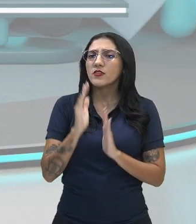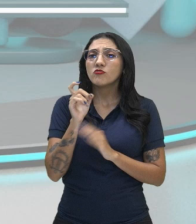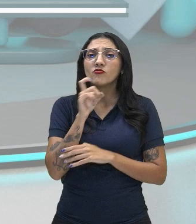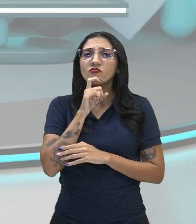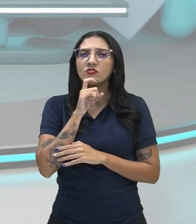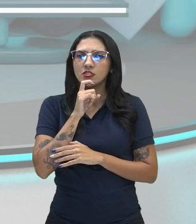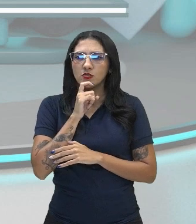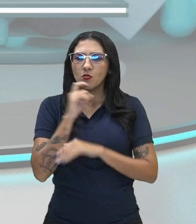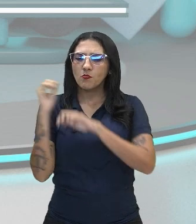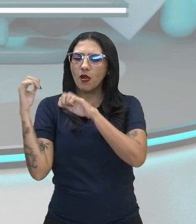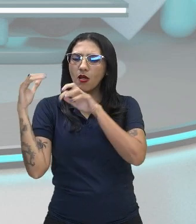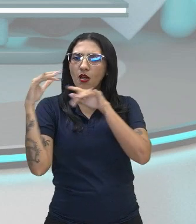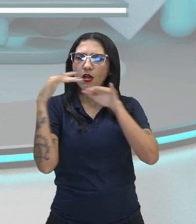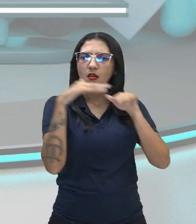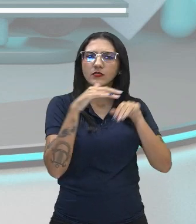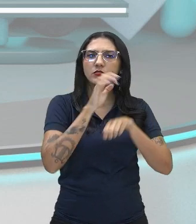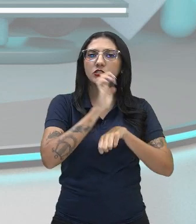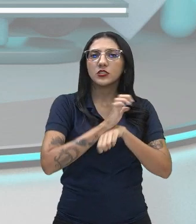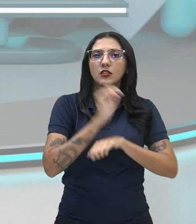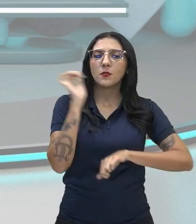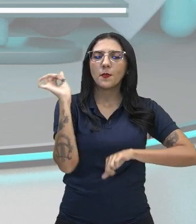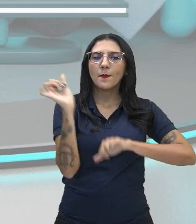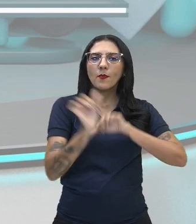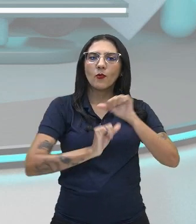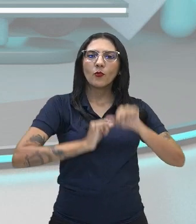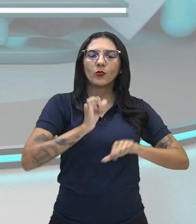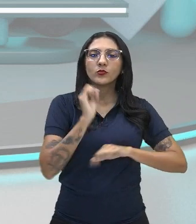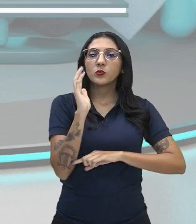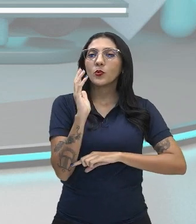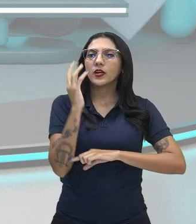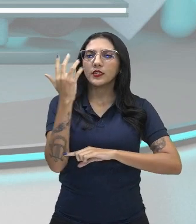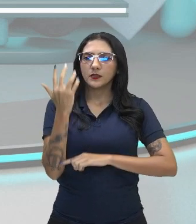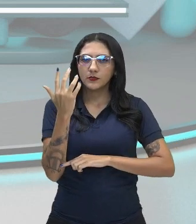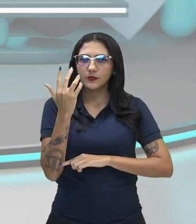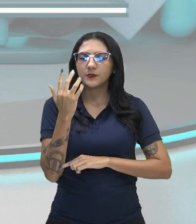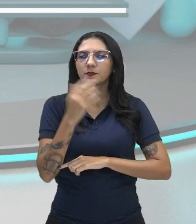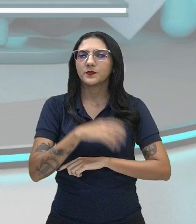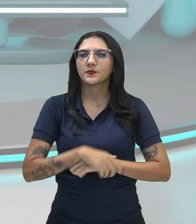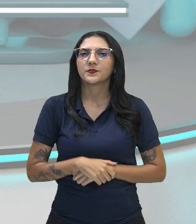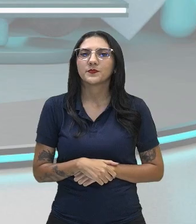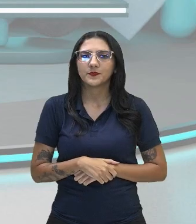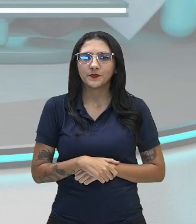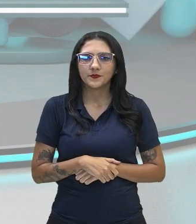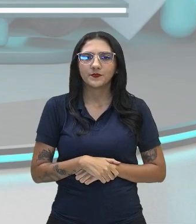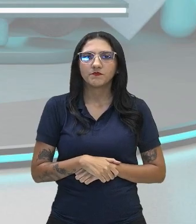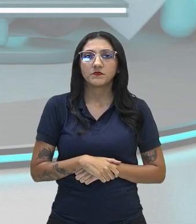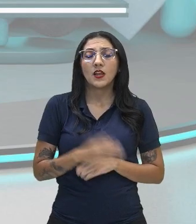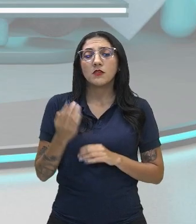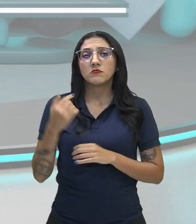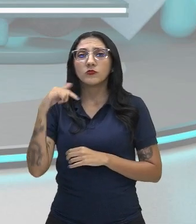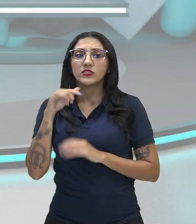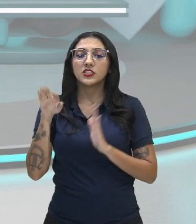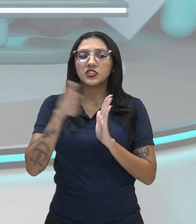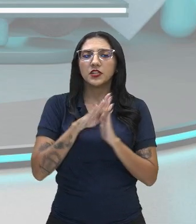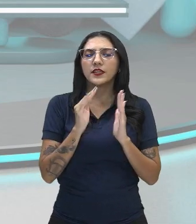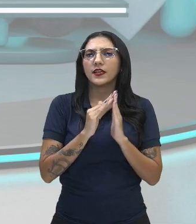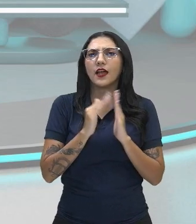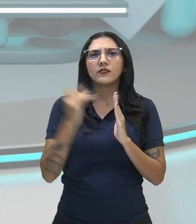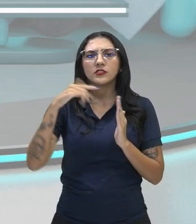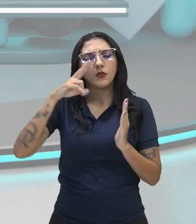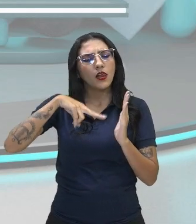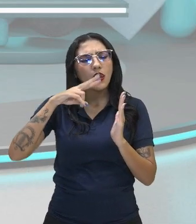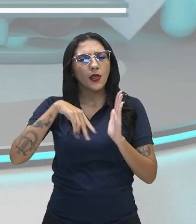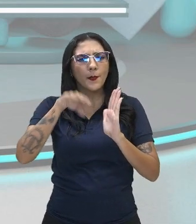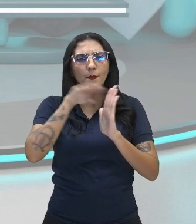ao estado e muda o clima nos próximos dias. E em casa, você lê uma